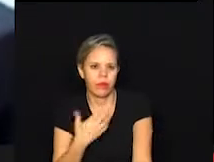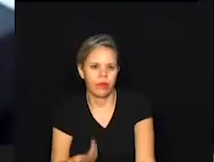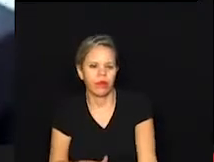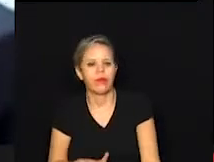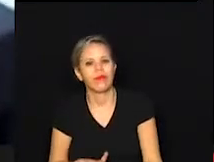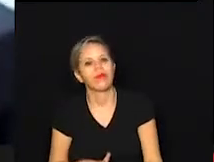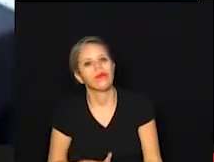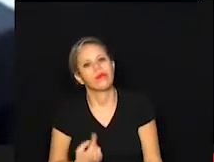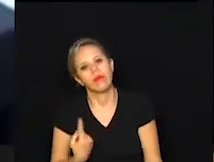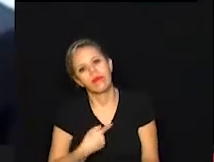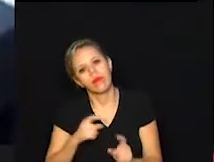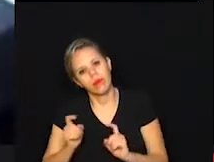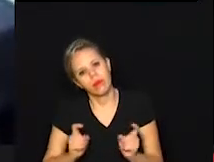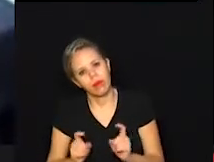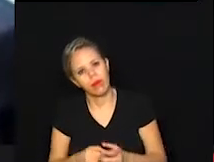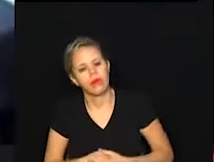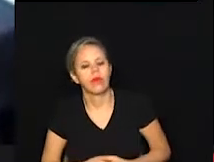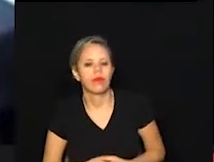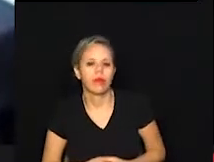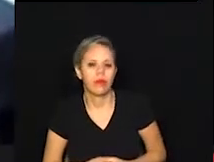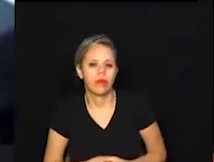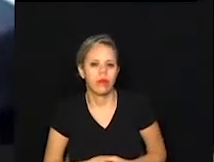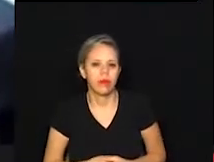nas nossas reuniões,